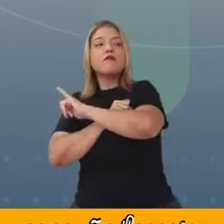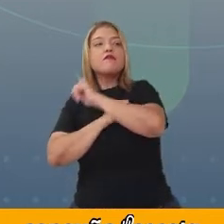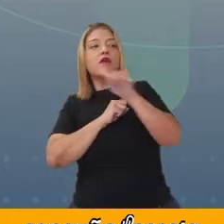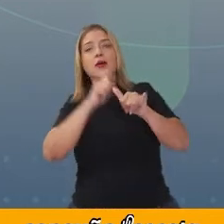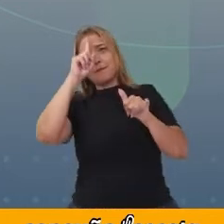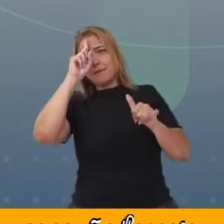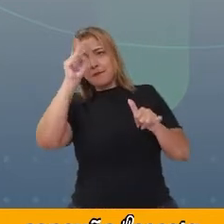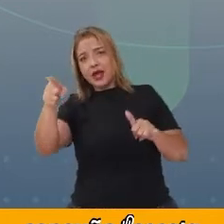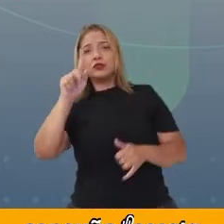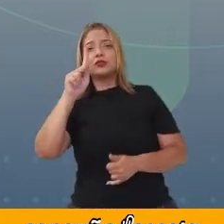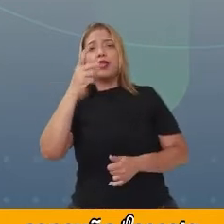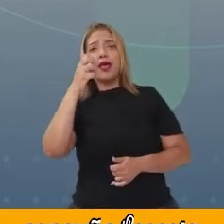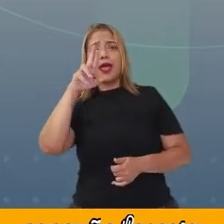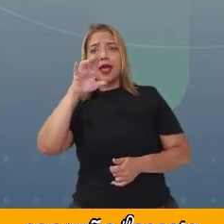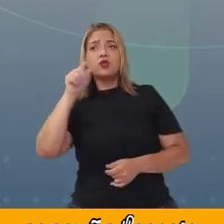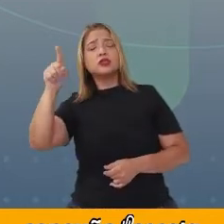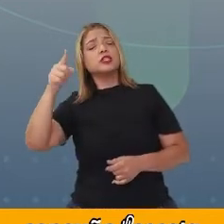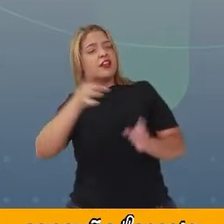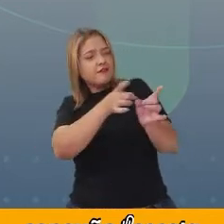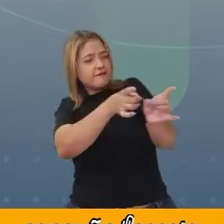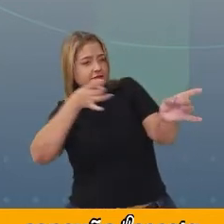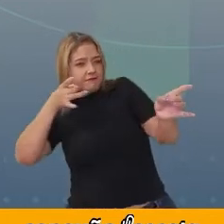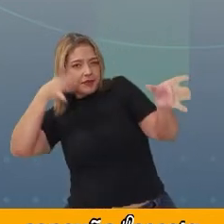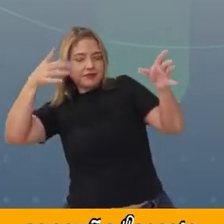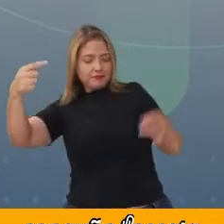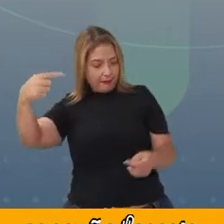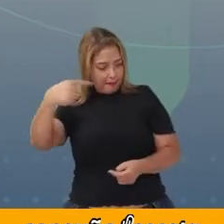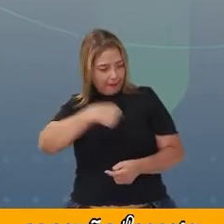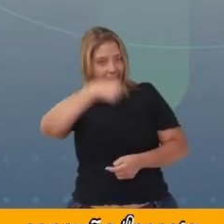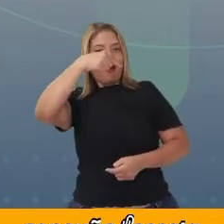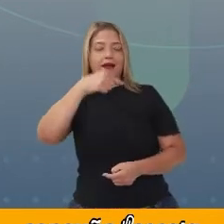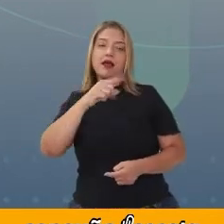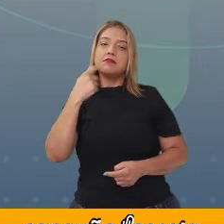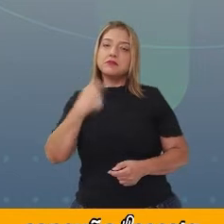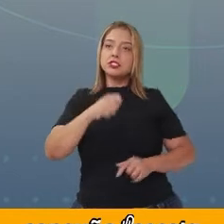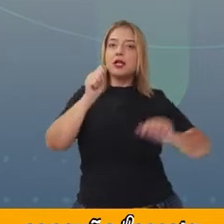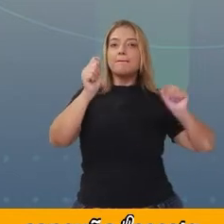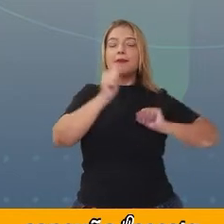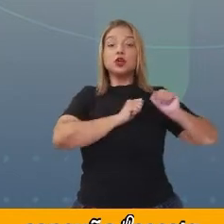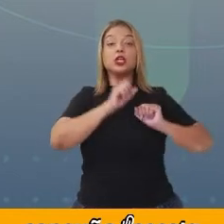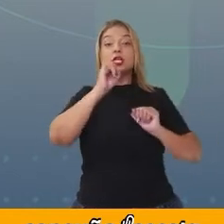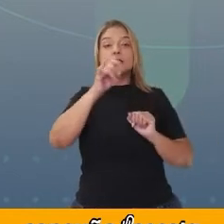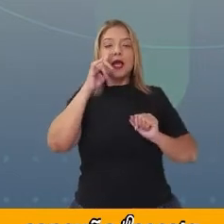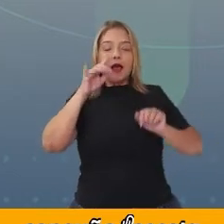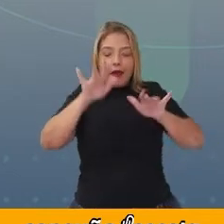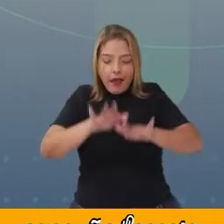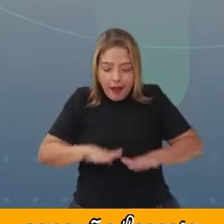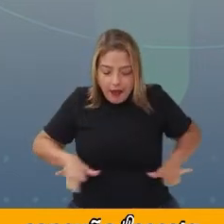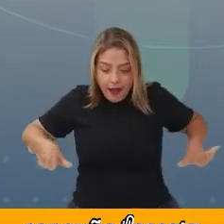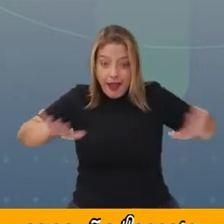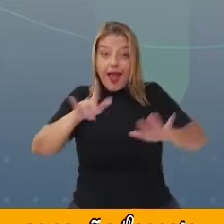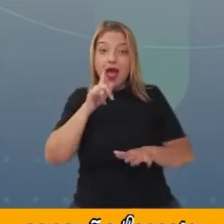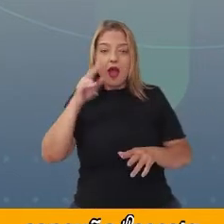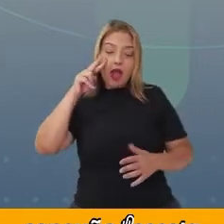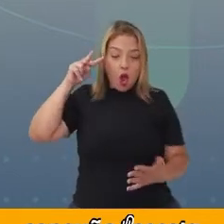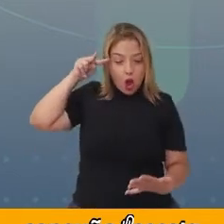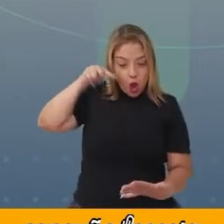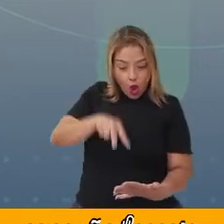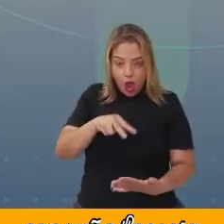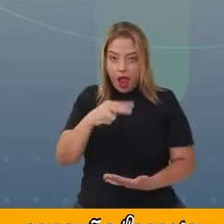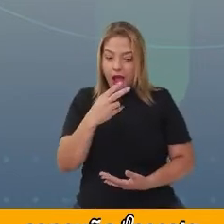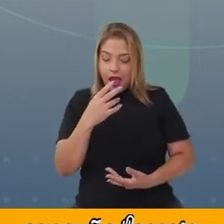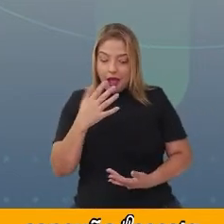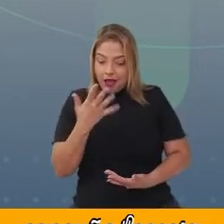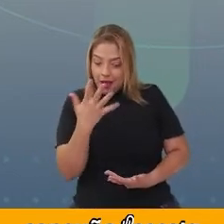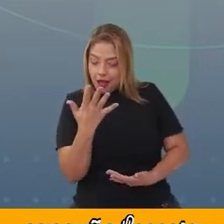coração. E fazendo com que ele, ao ver seu reflexo na água, se apaixonasse perdidamente. Mas,